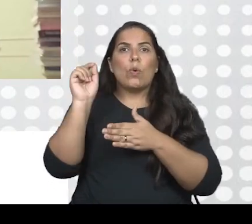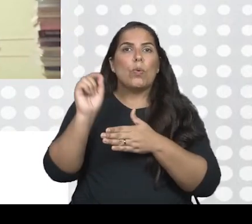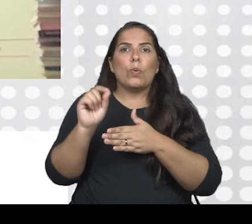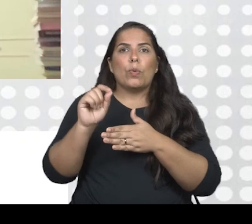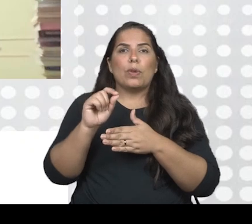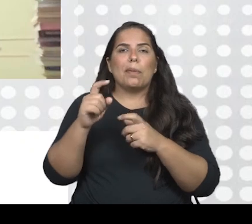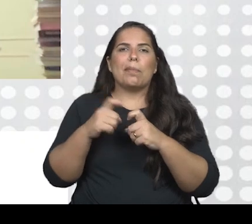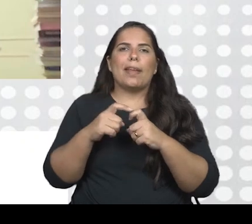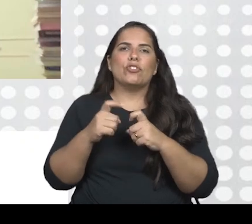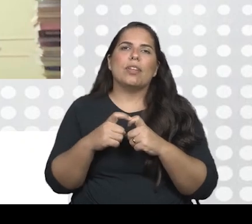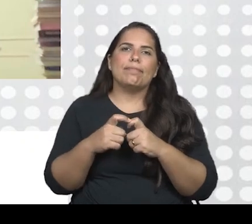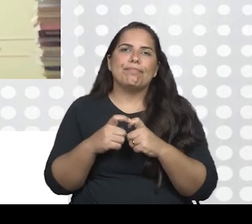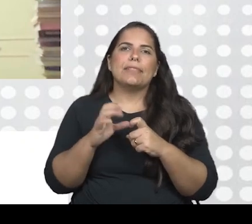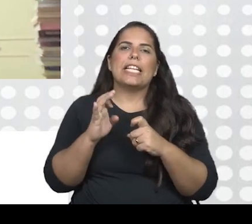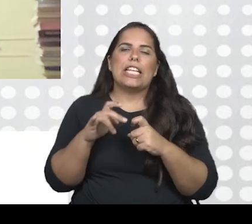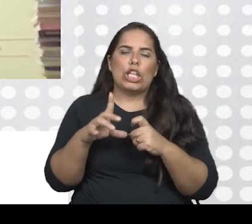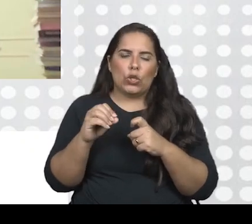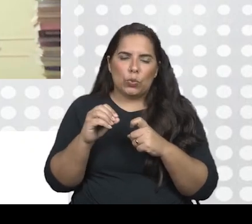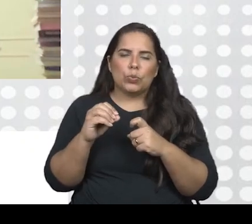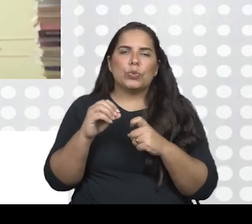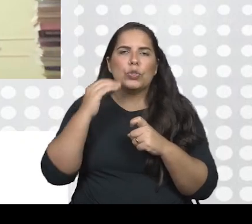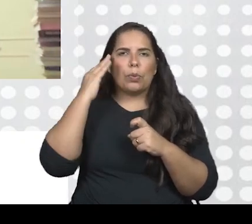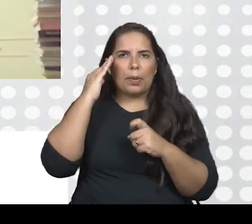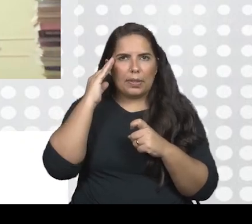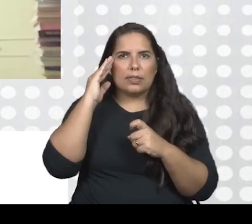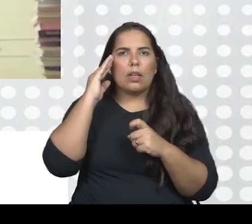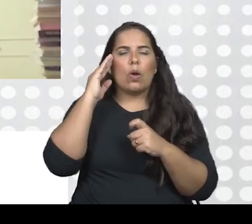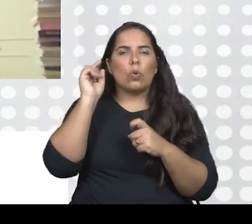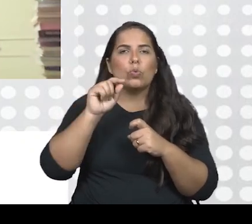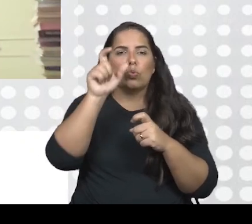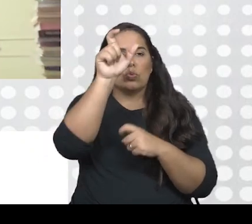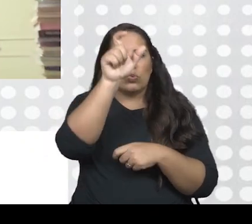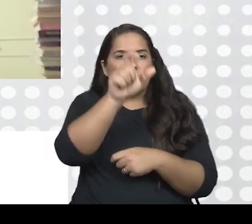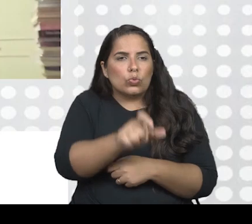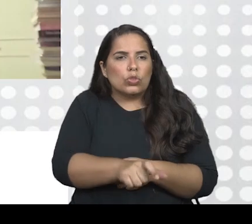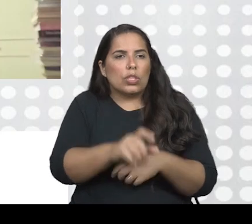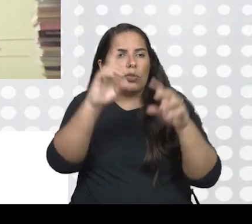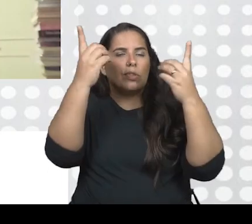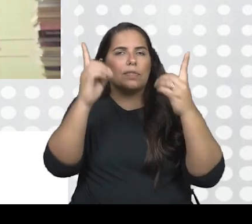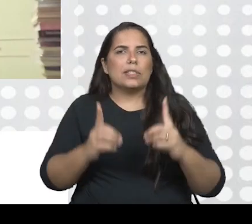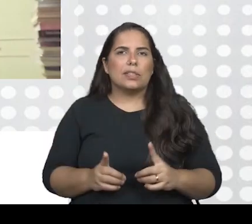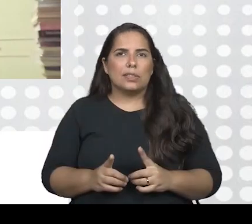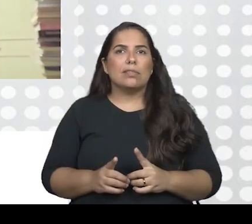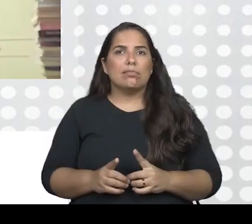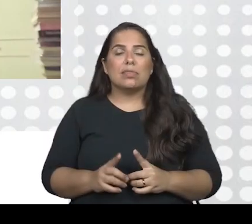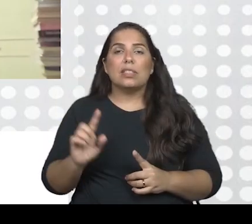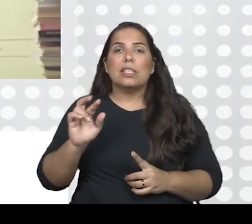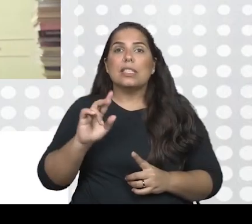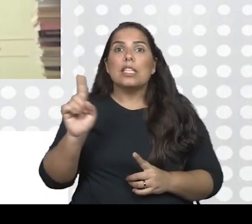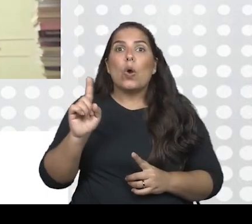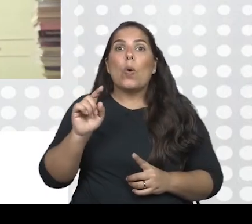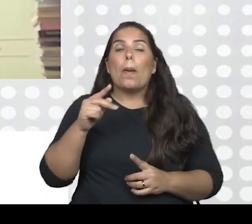perspectiva médica e clínica de compreensão do sujeito com deficiência, e não a